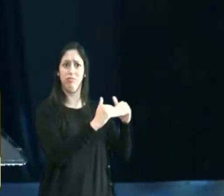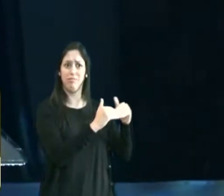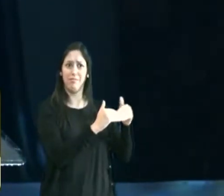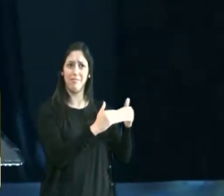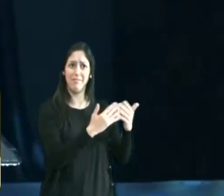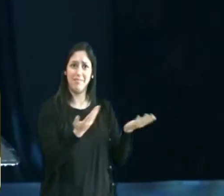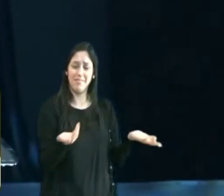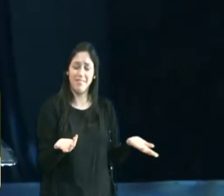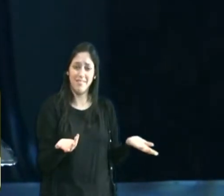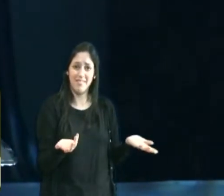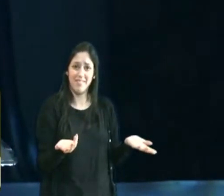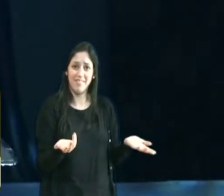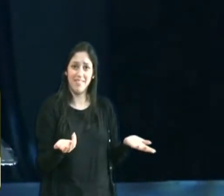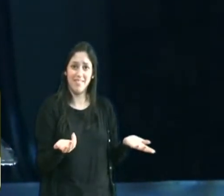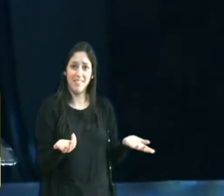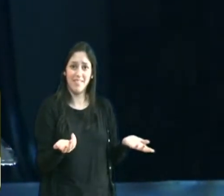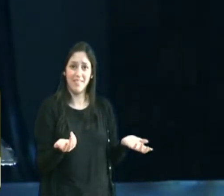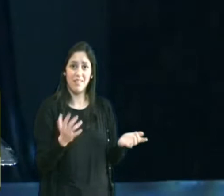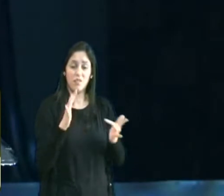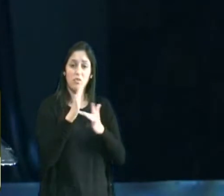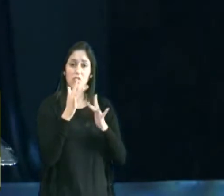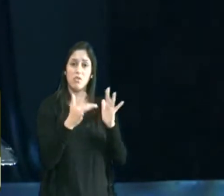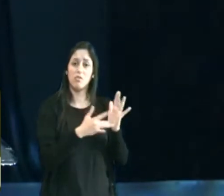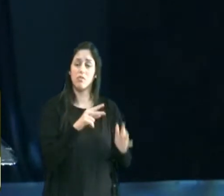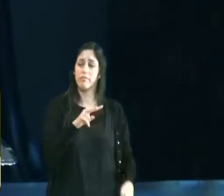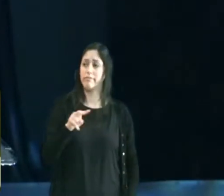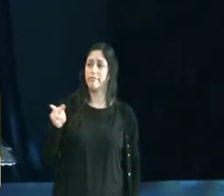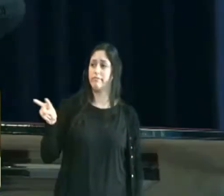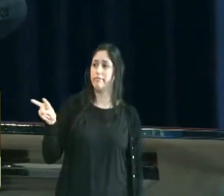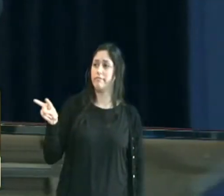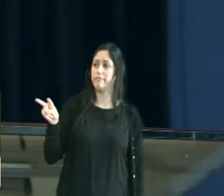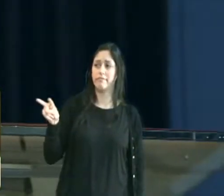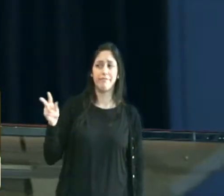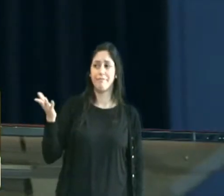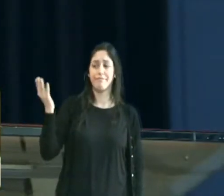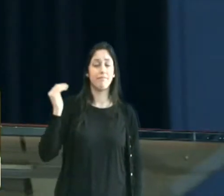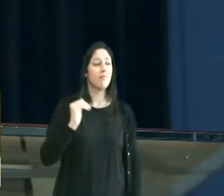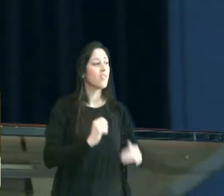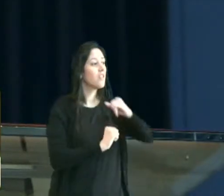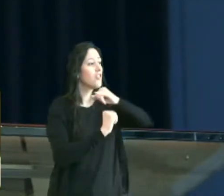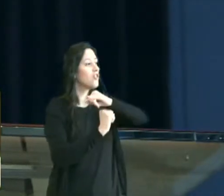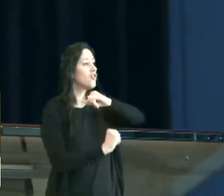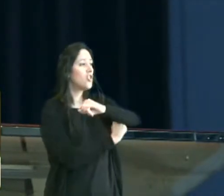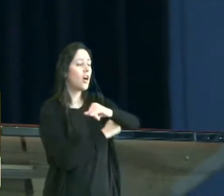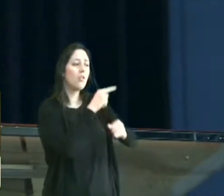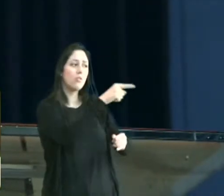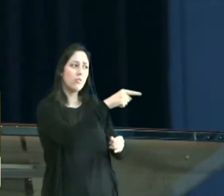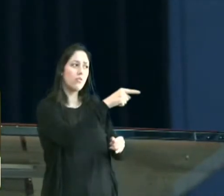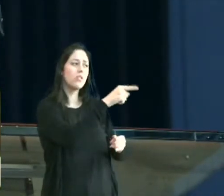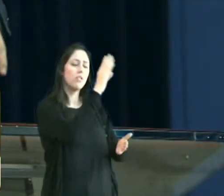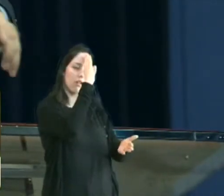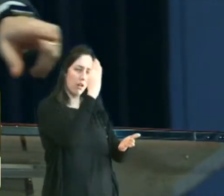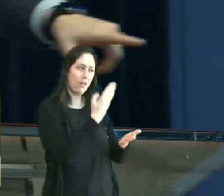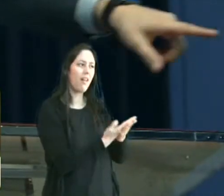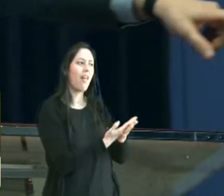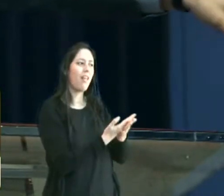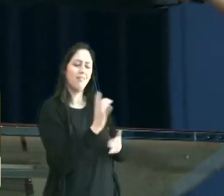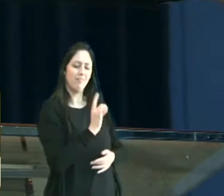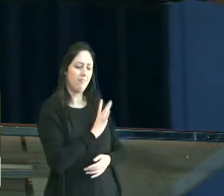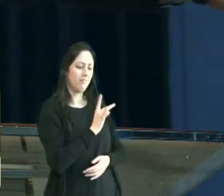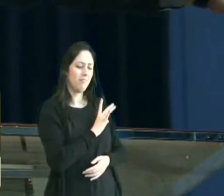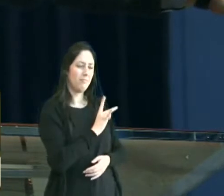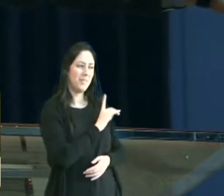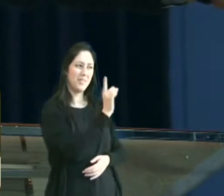Jesus olha para ele e diz: não temas, crê somente, ela